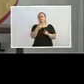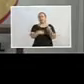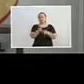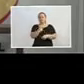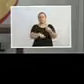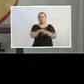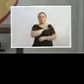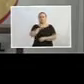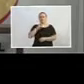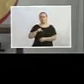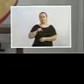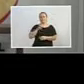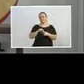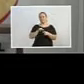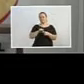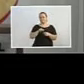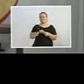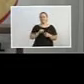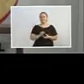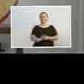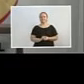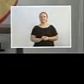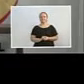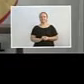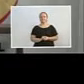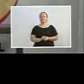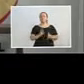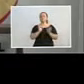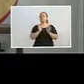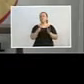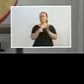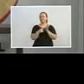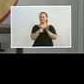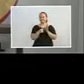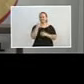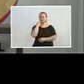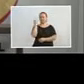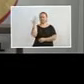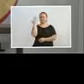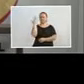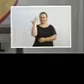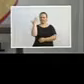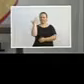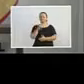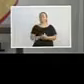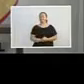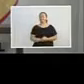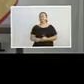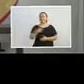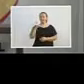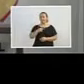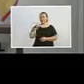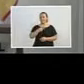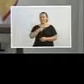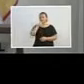municipal, senhores. Denunciei na última sexta-feira, vice-prefeito, senhor